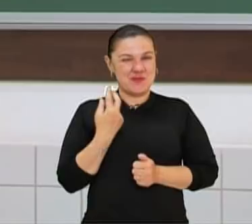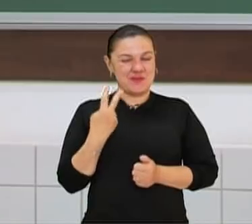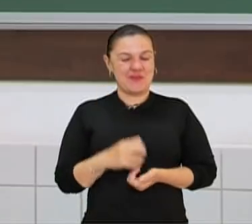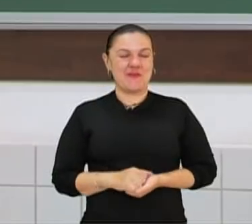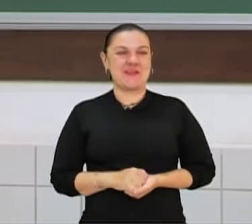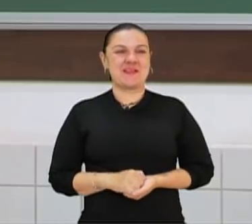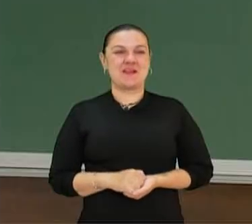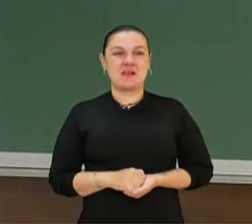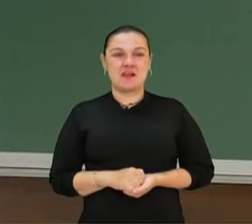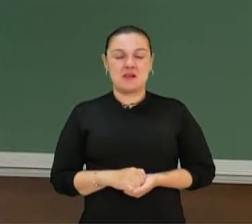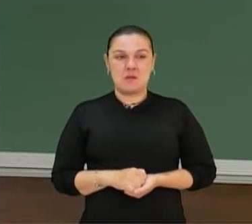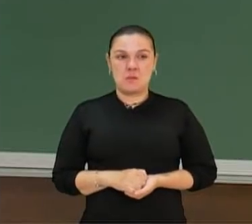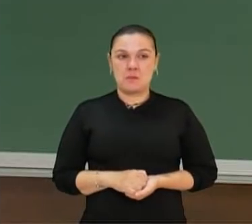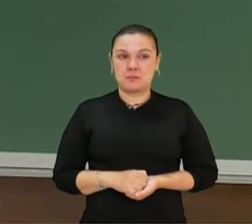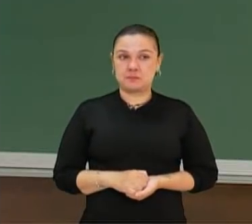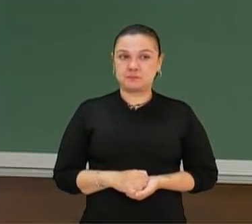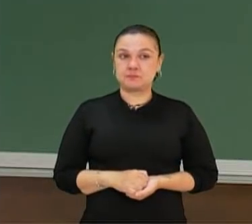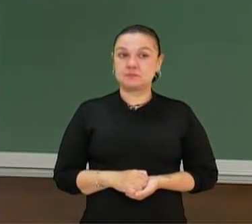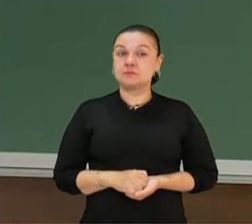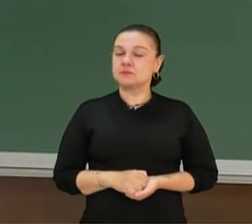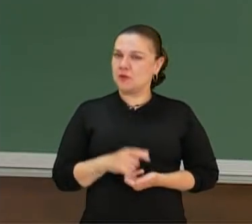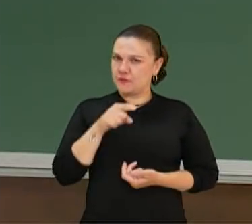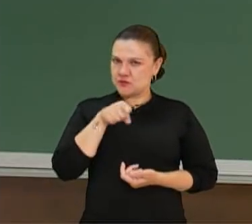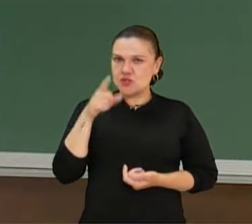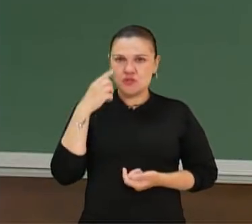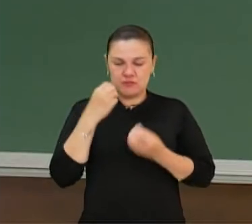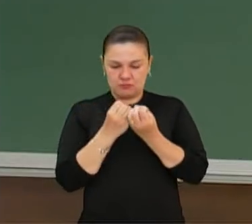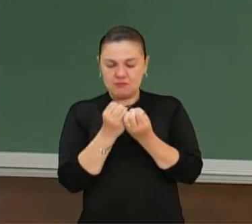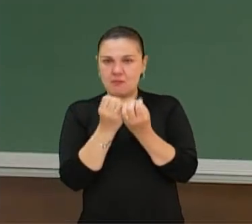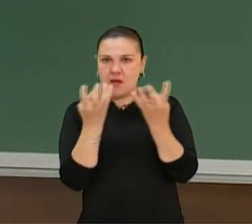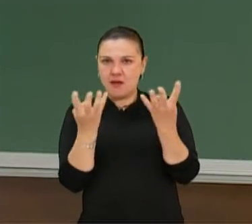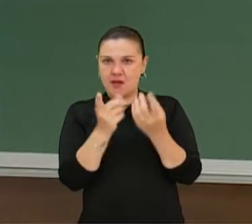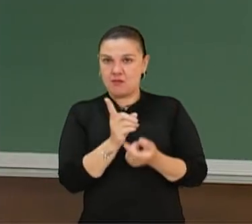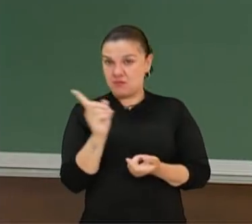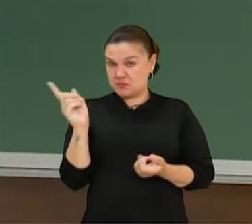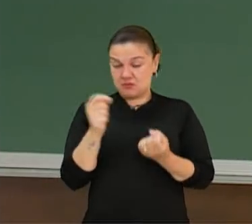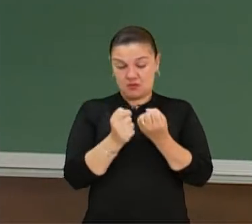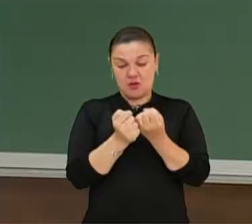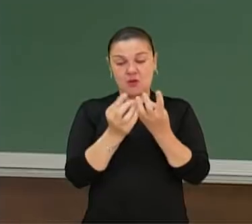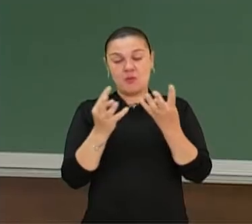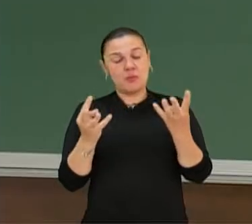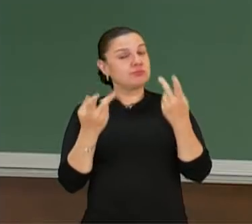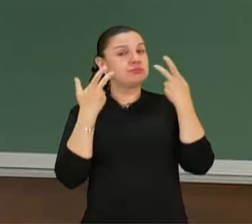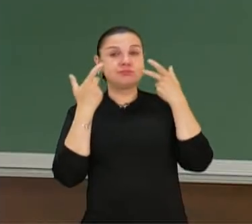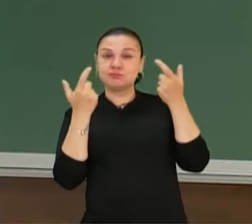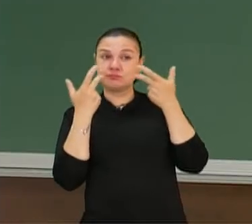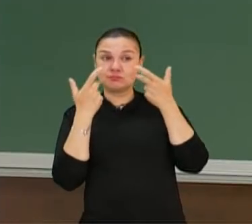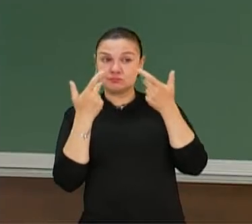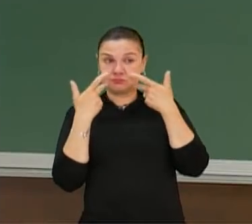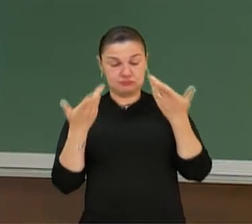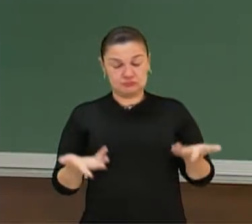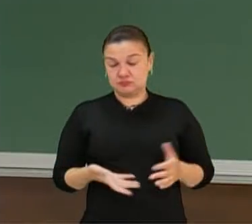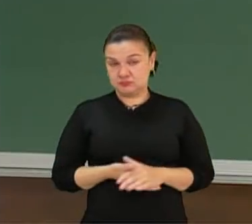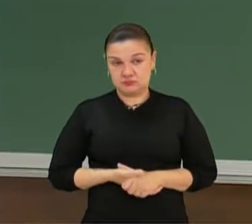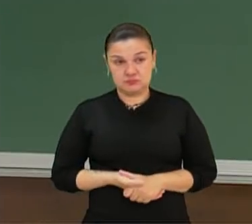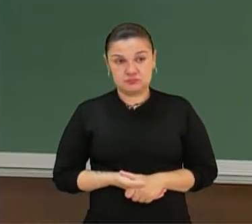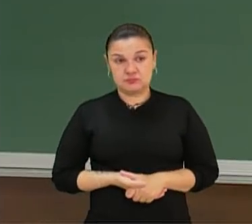2, tá? Praticando 2. Vocês já viram o baralho? Esse baralho aqui é o baralho comum, ou